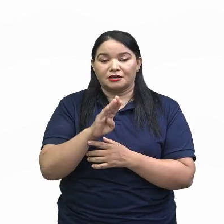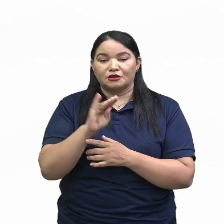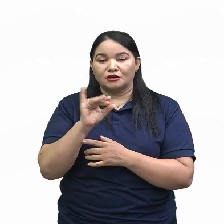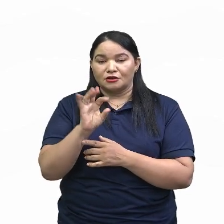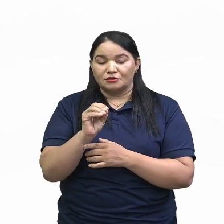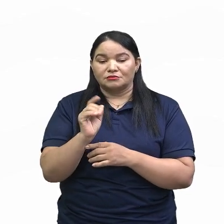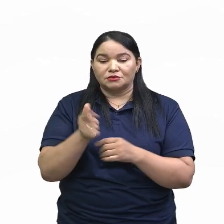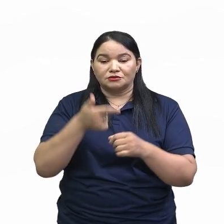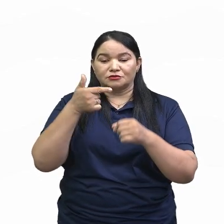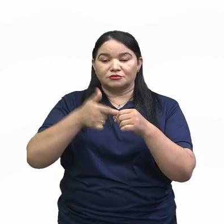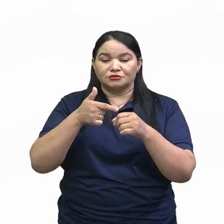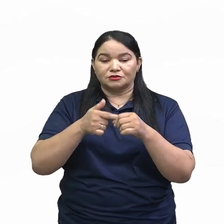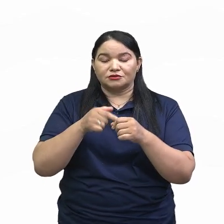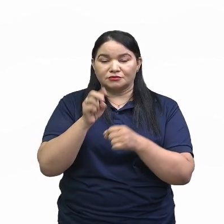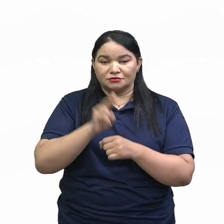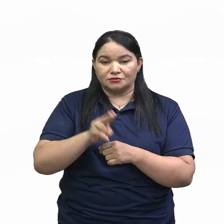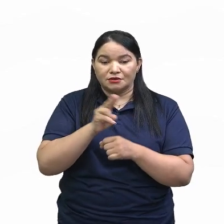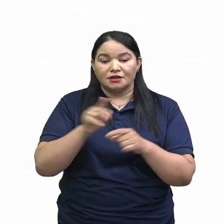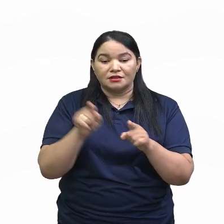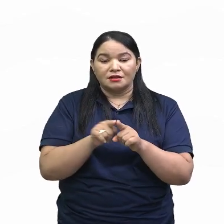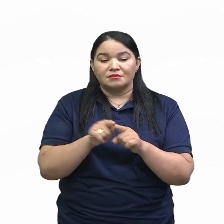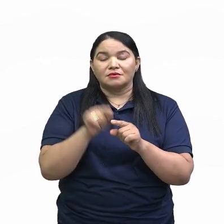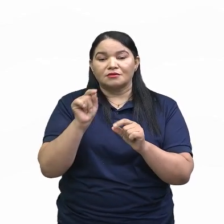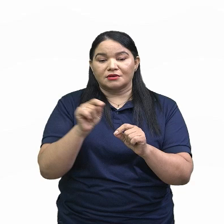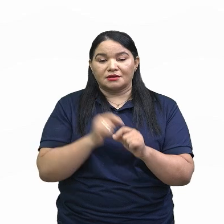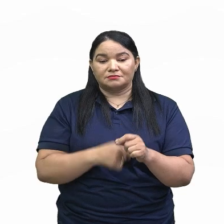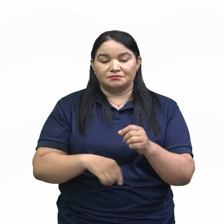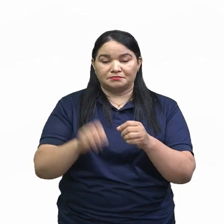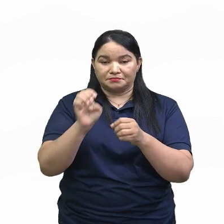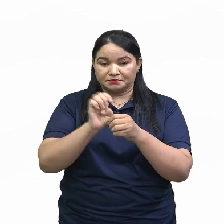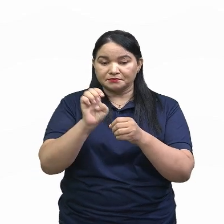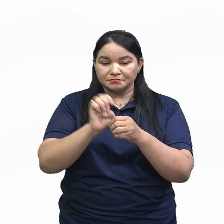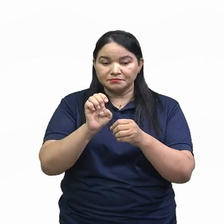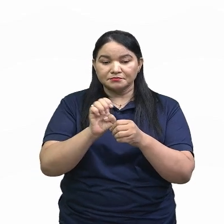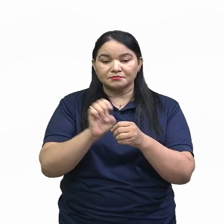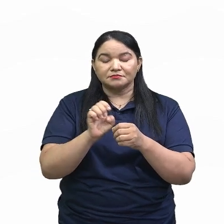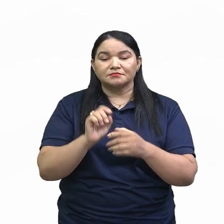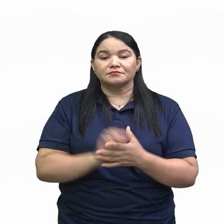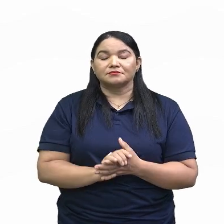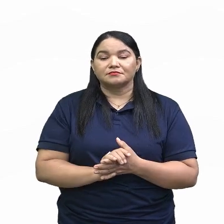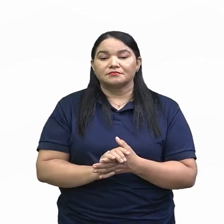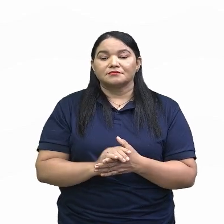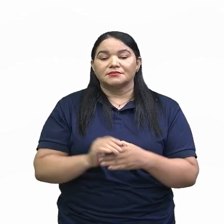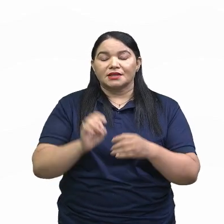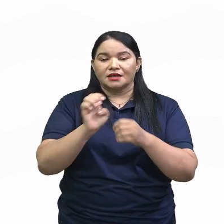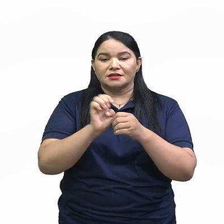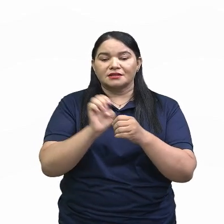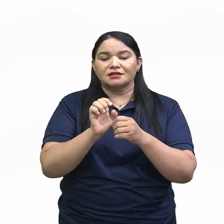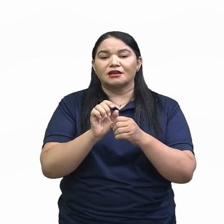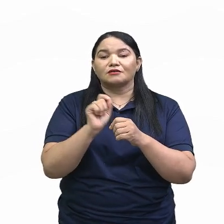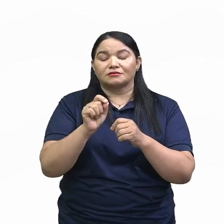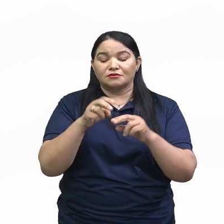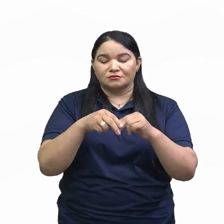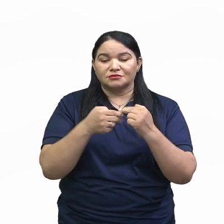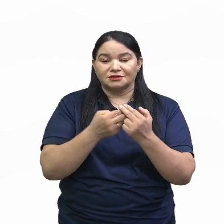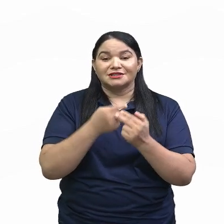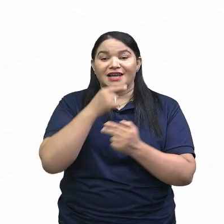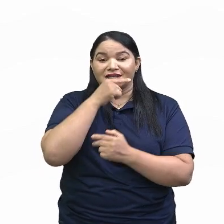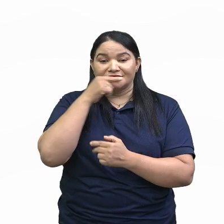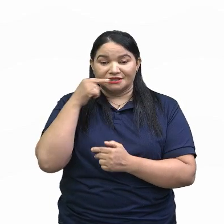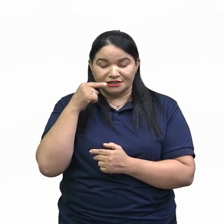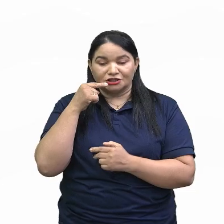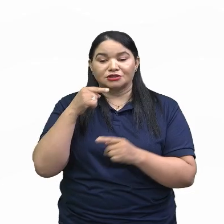pelo aproveitamento da biomassa são o etanol. No caso do etanol, ele é gerado a partir da